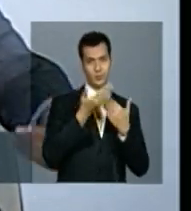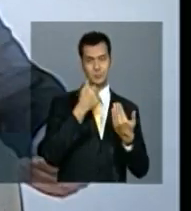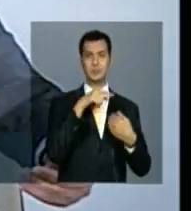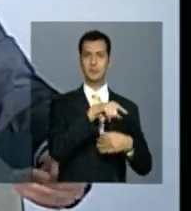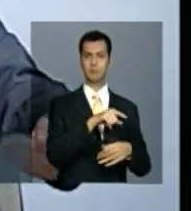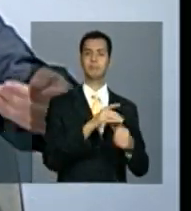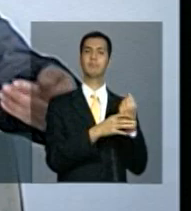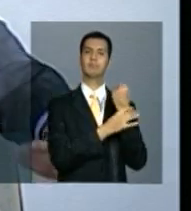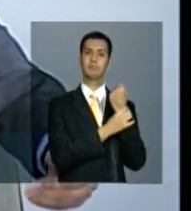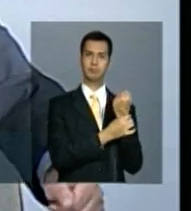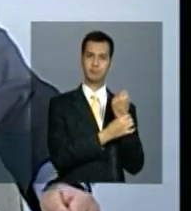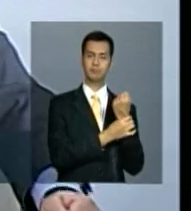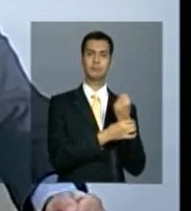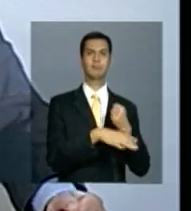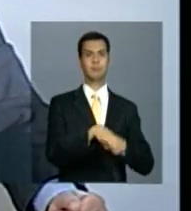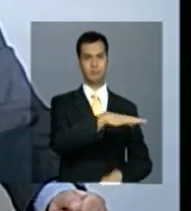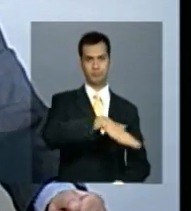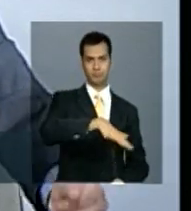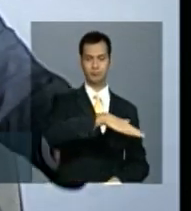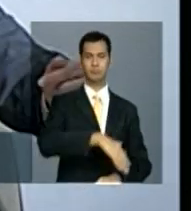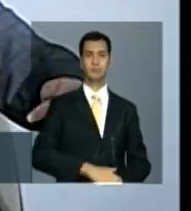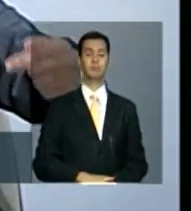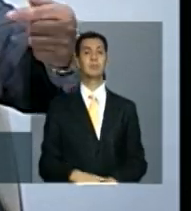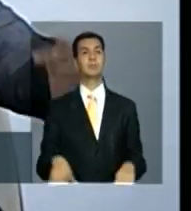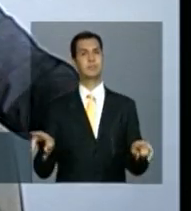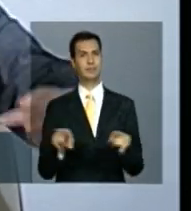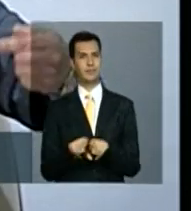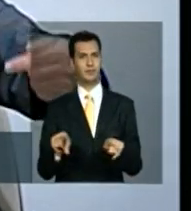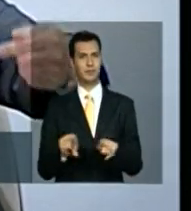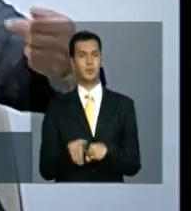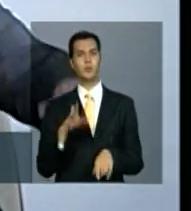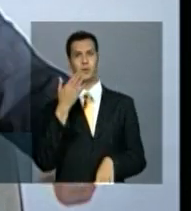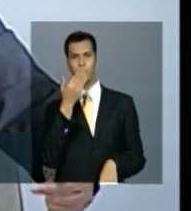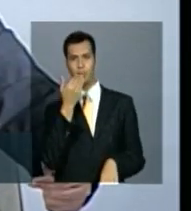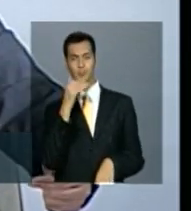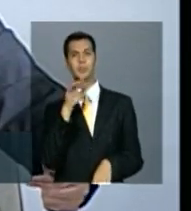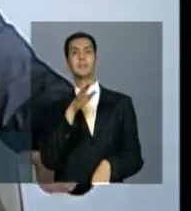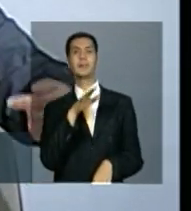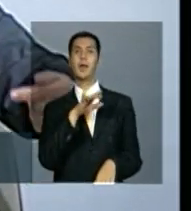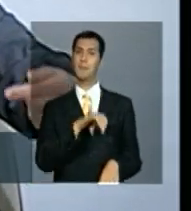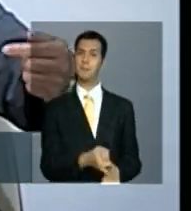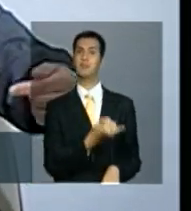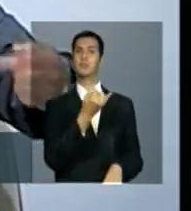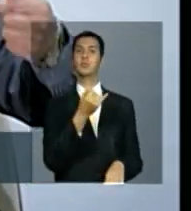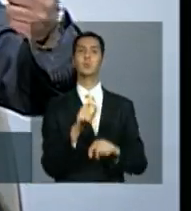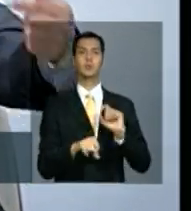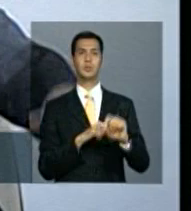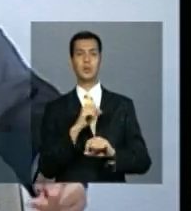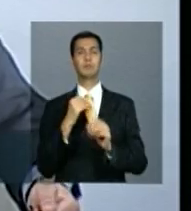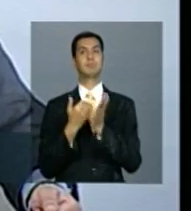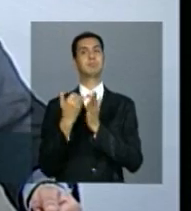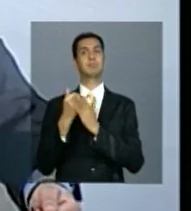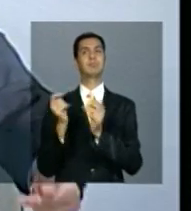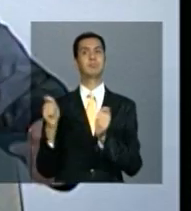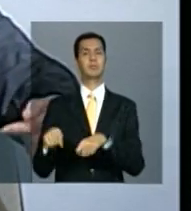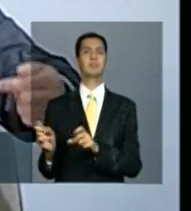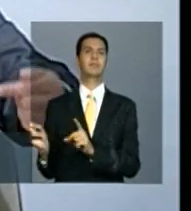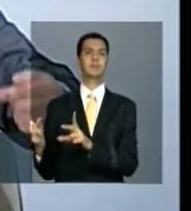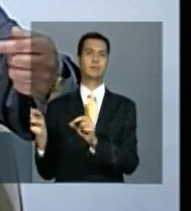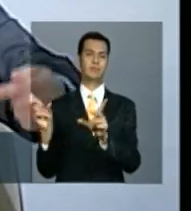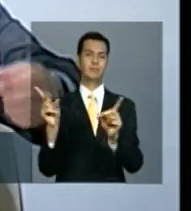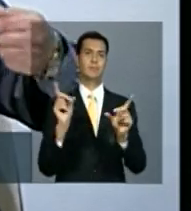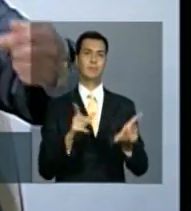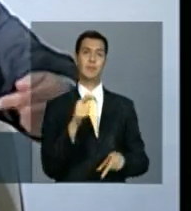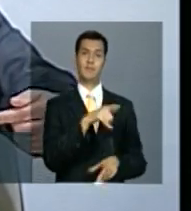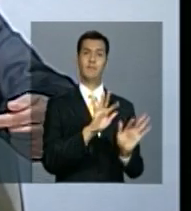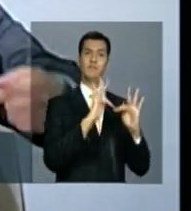segurança alimentar dessas famílias atendidas mas também o objetivo aqui é gerar excedentes comercializáveis para que essas